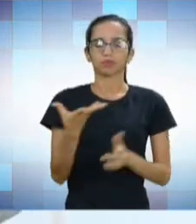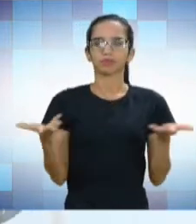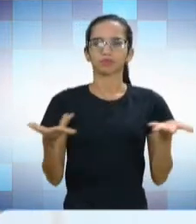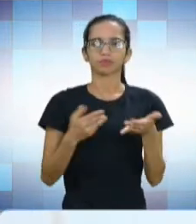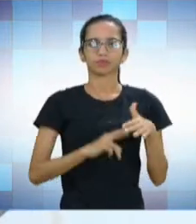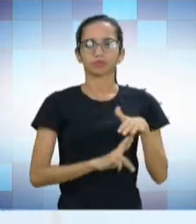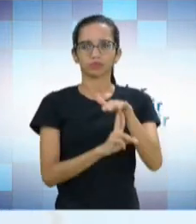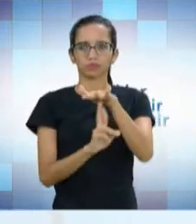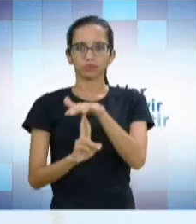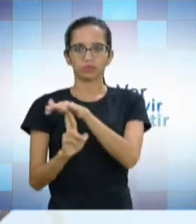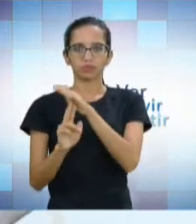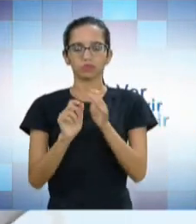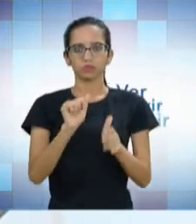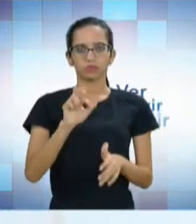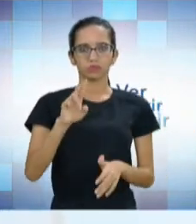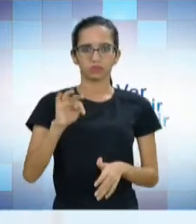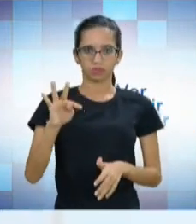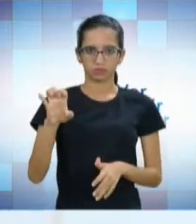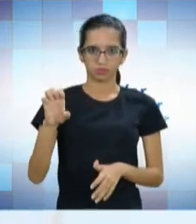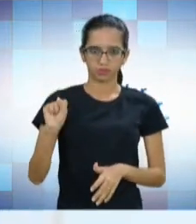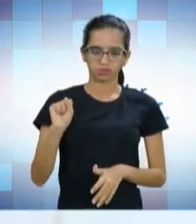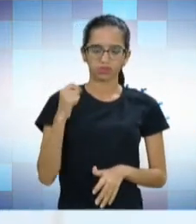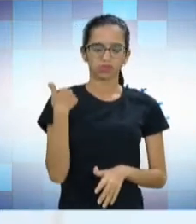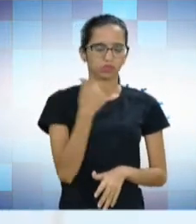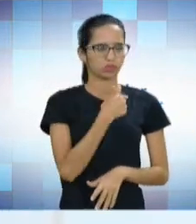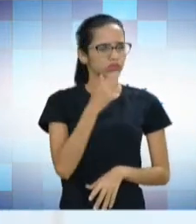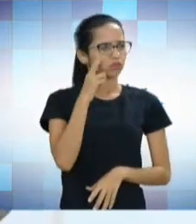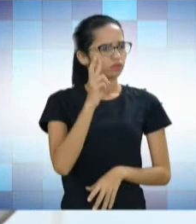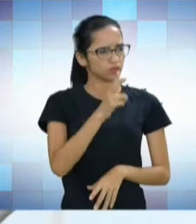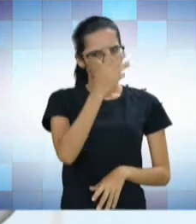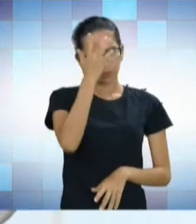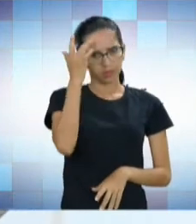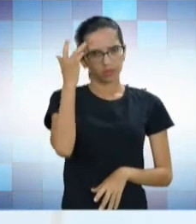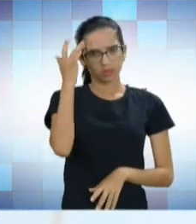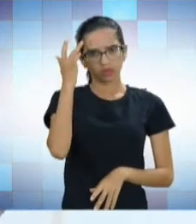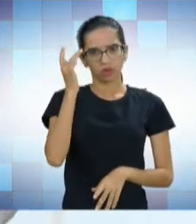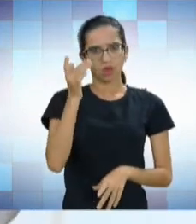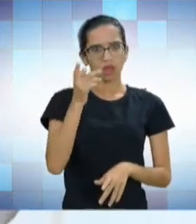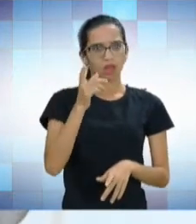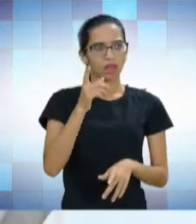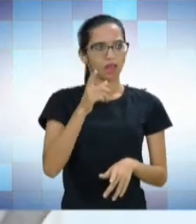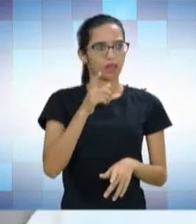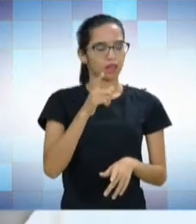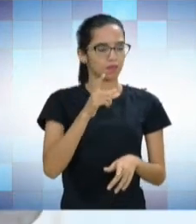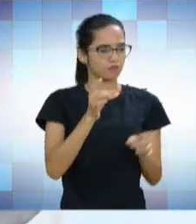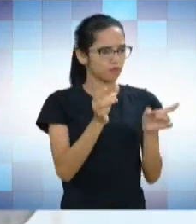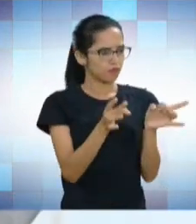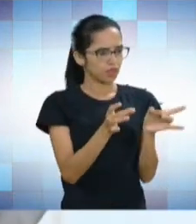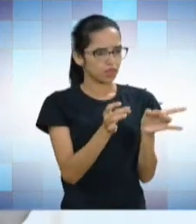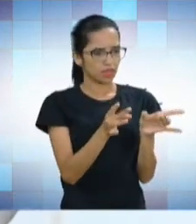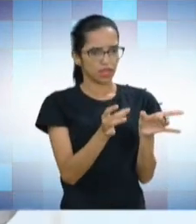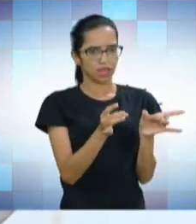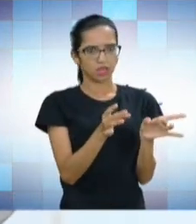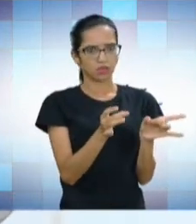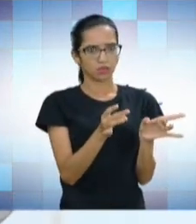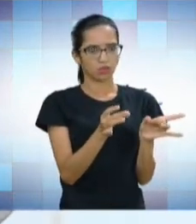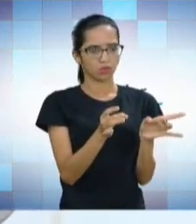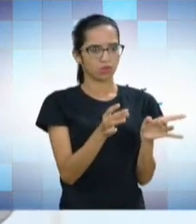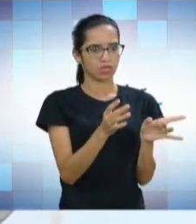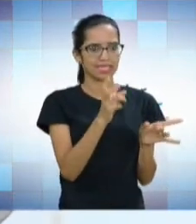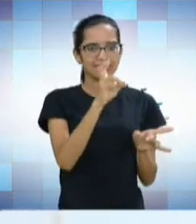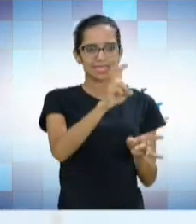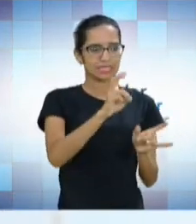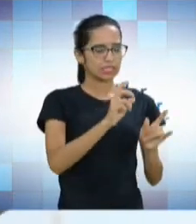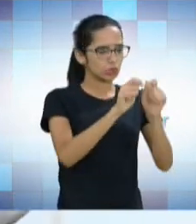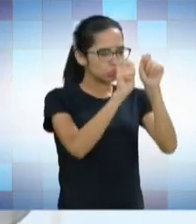recentemente na feira fenearte citando mais uma vez nós ir lá artesão fazer receber o cheque vendendo vendendo